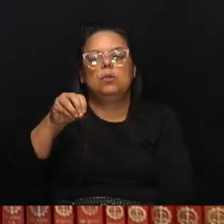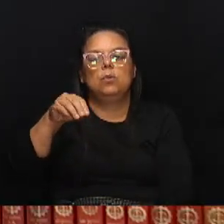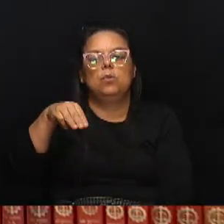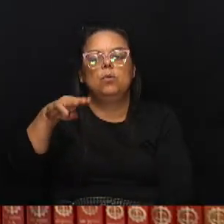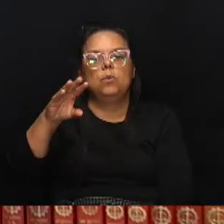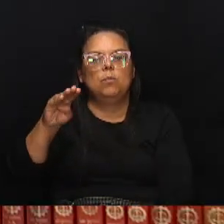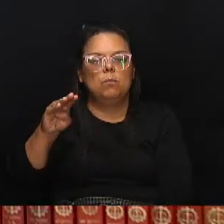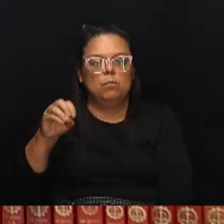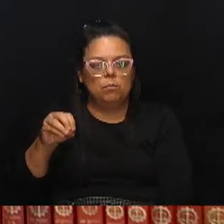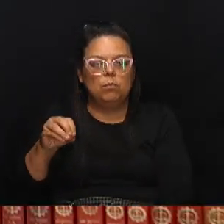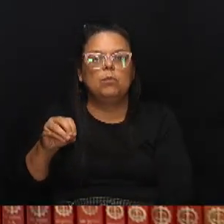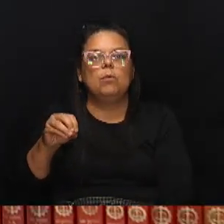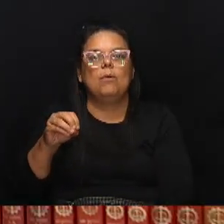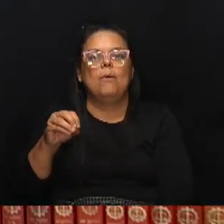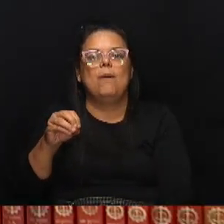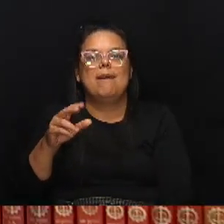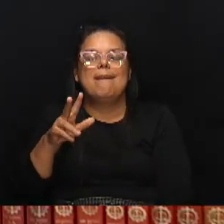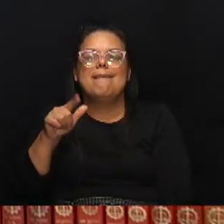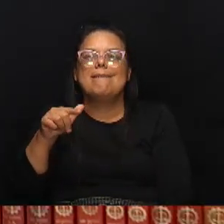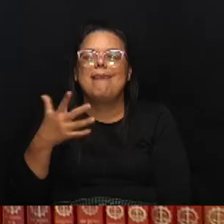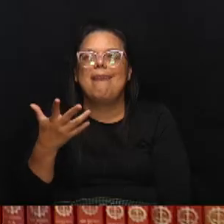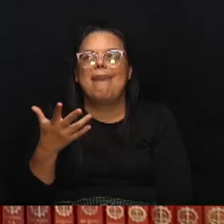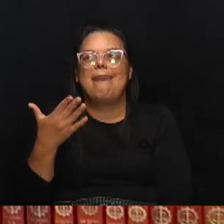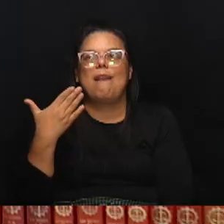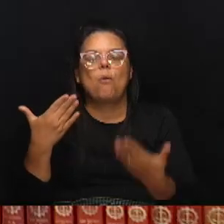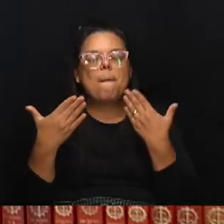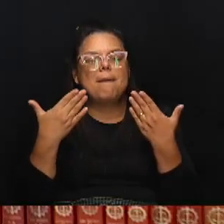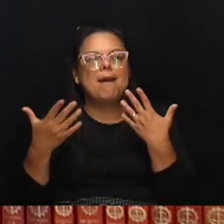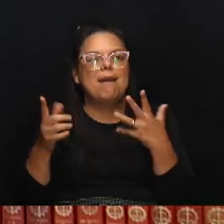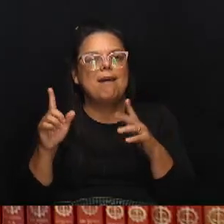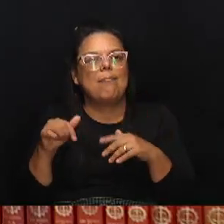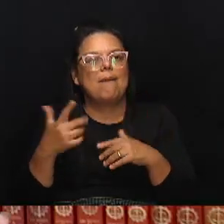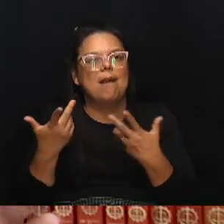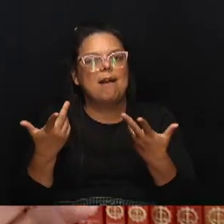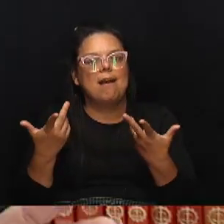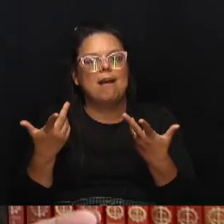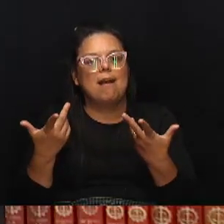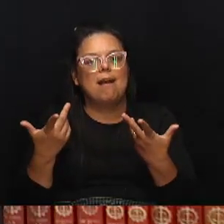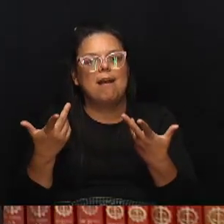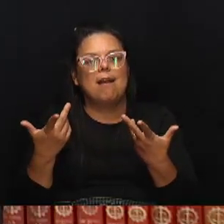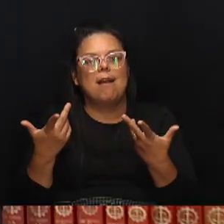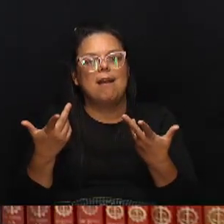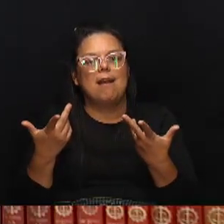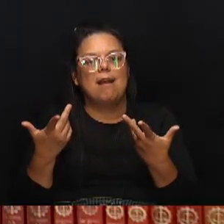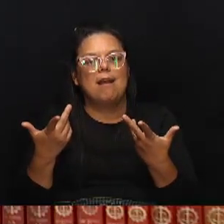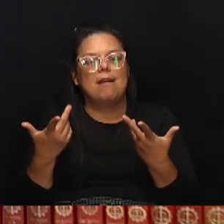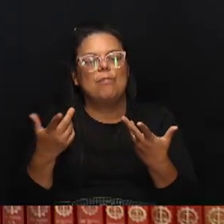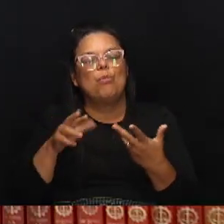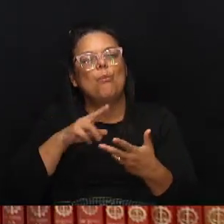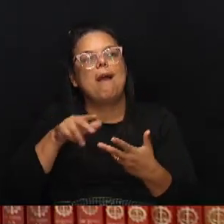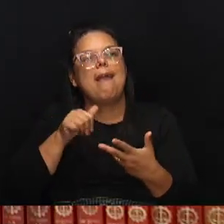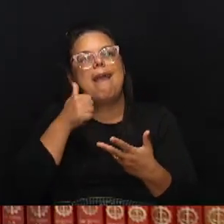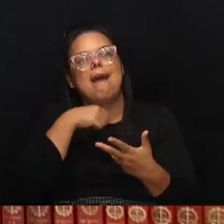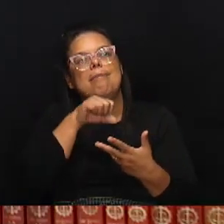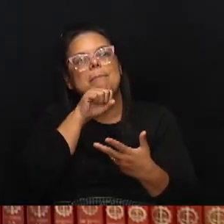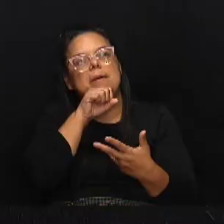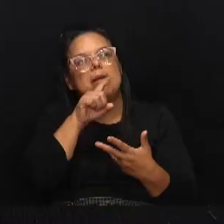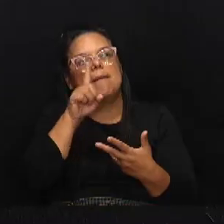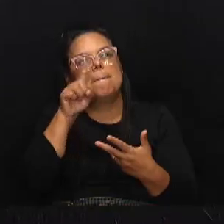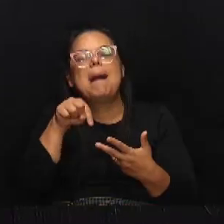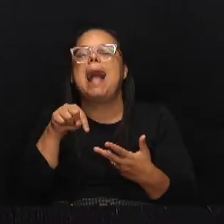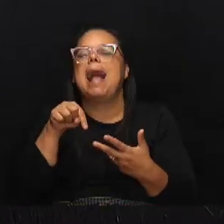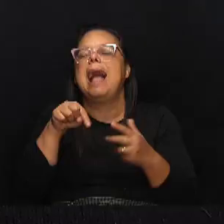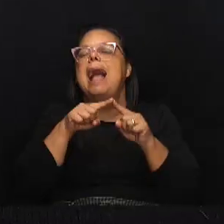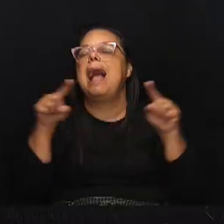se fosse um refúgio para não necessariamente as mães, mas os filhos.